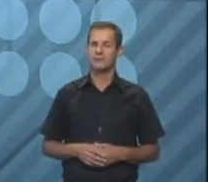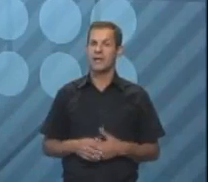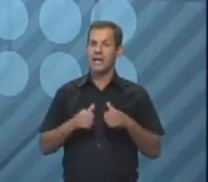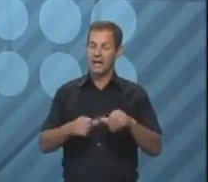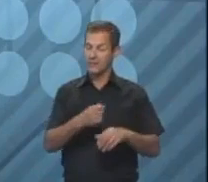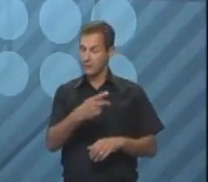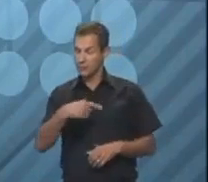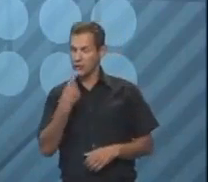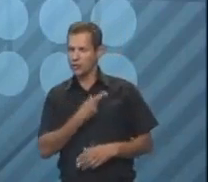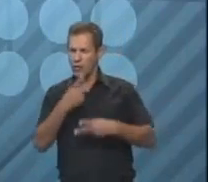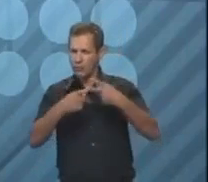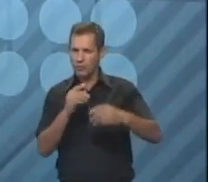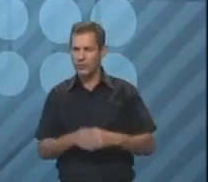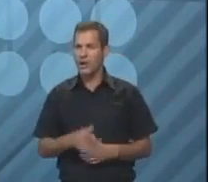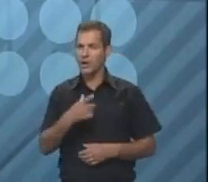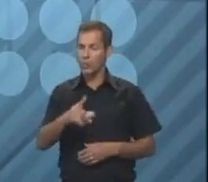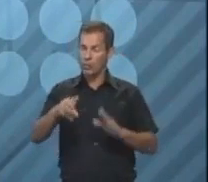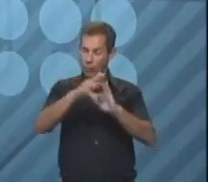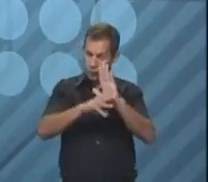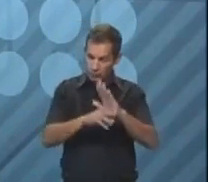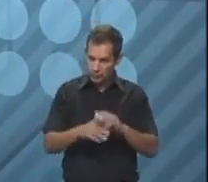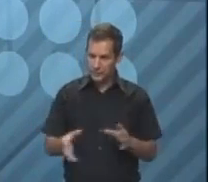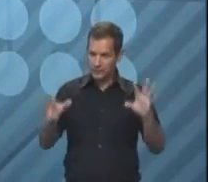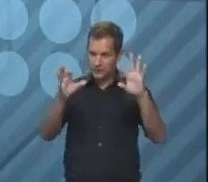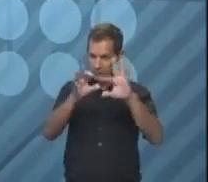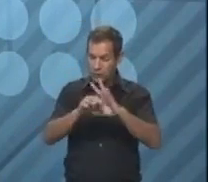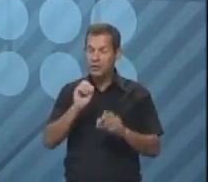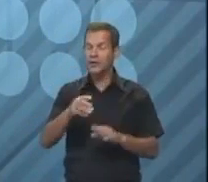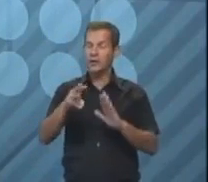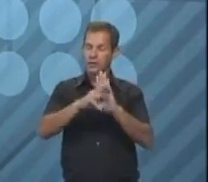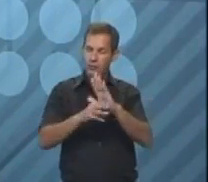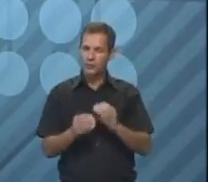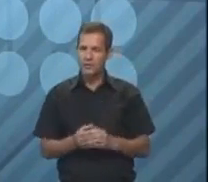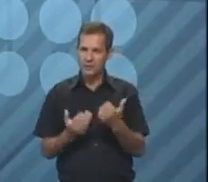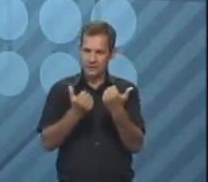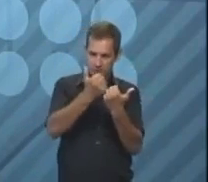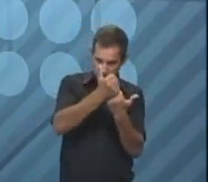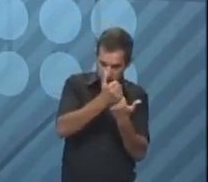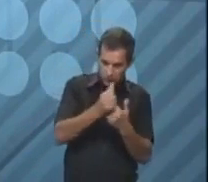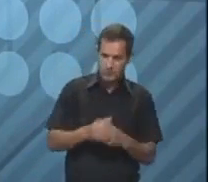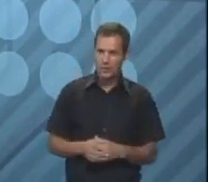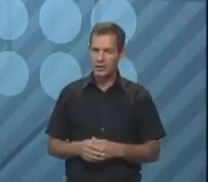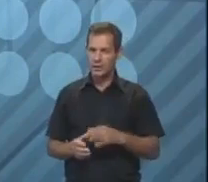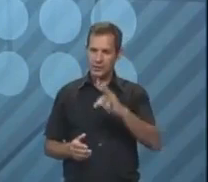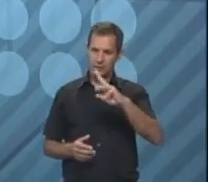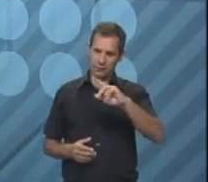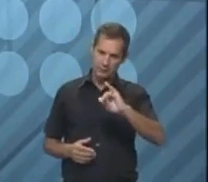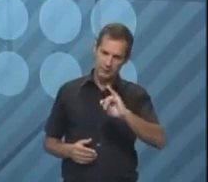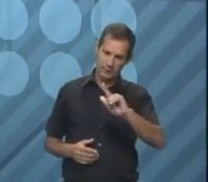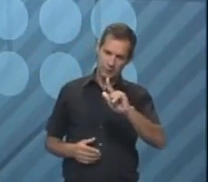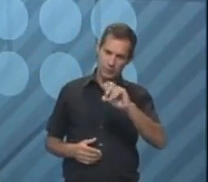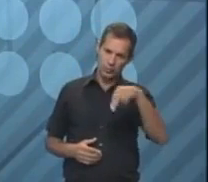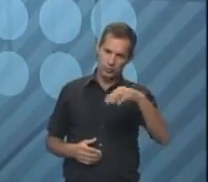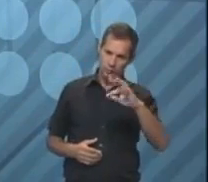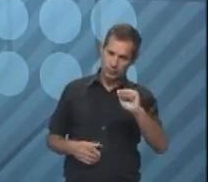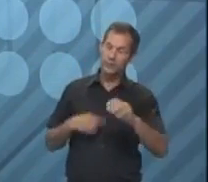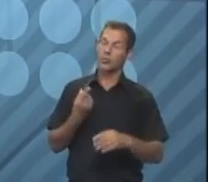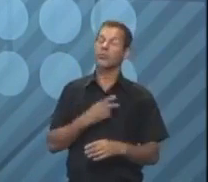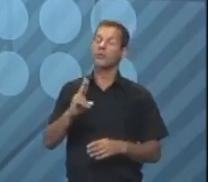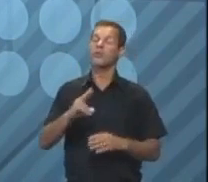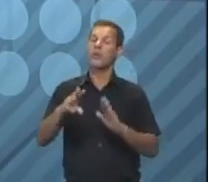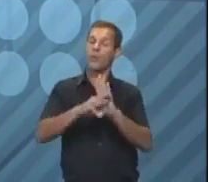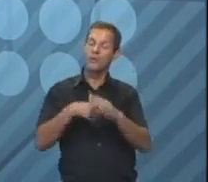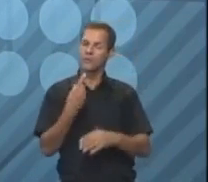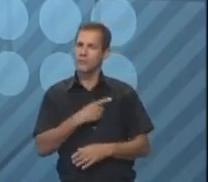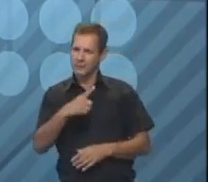Na SSP, nós vamos falar sobre um outro método de integração, que é o método da substituição trigonométrica. Quando que a gente utiliza esse